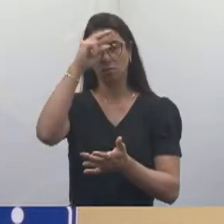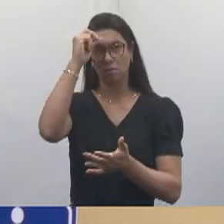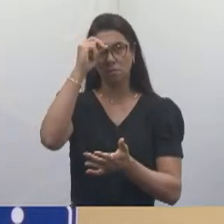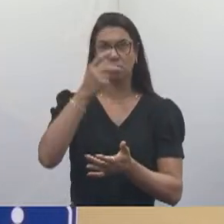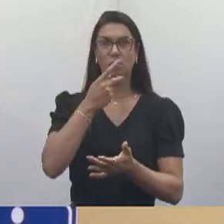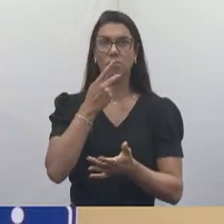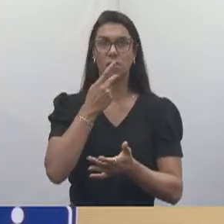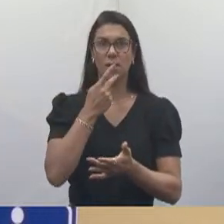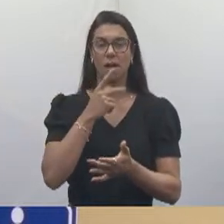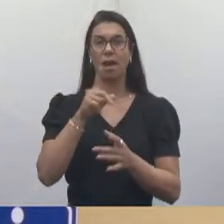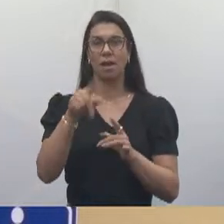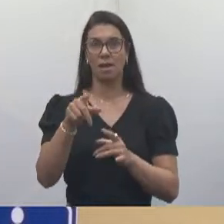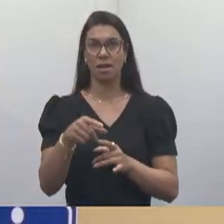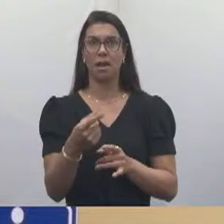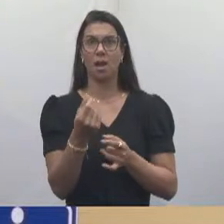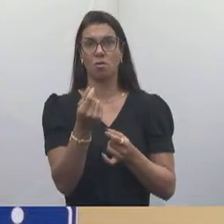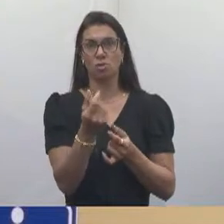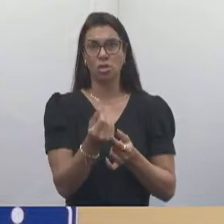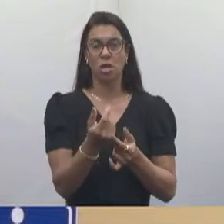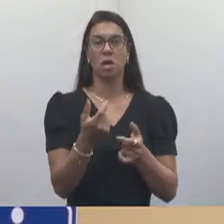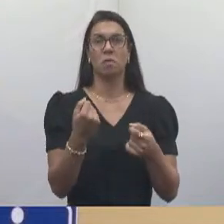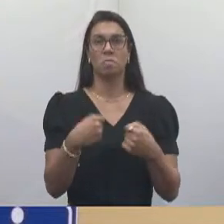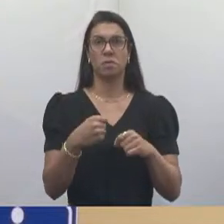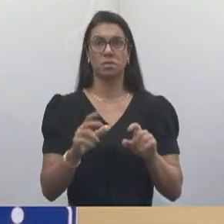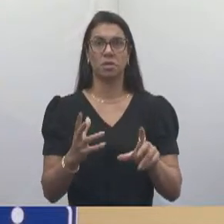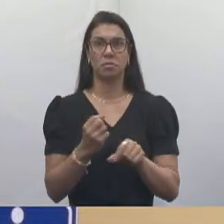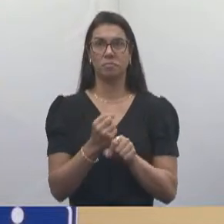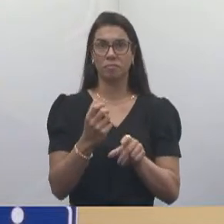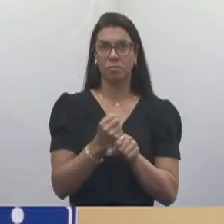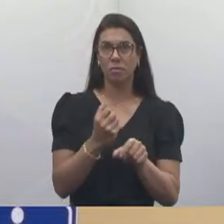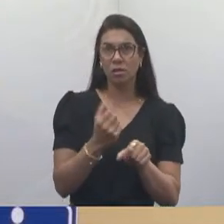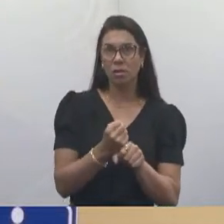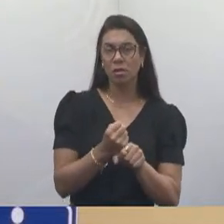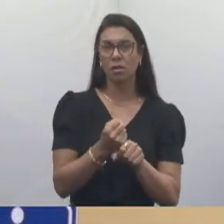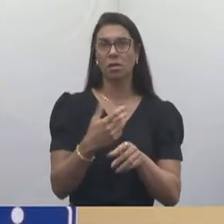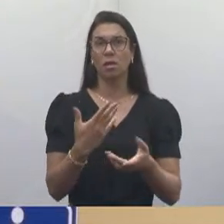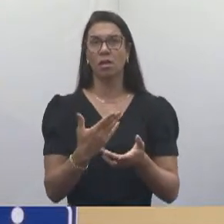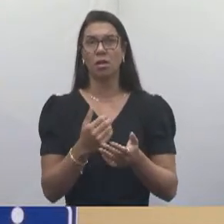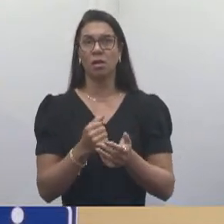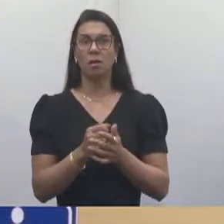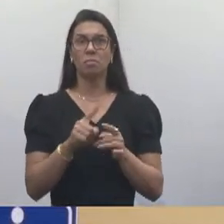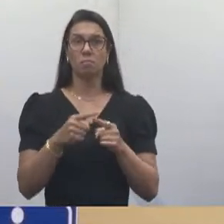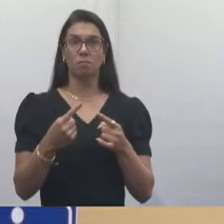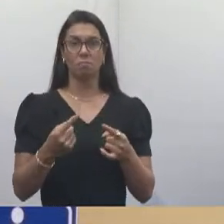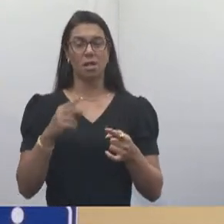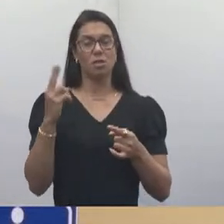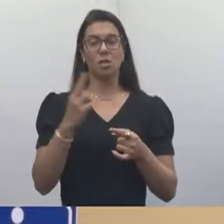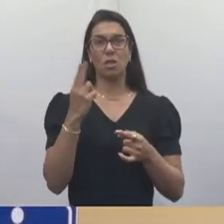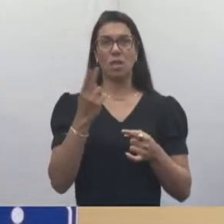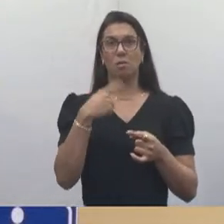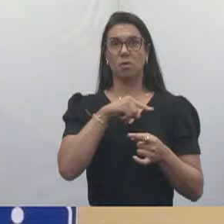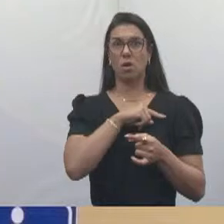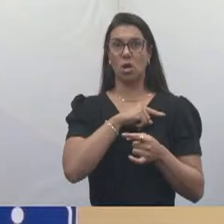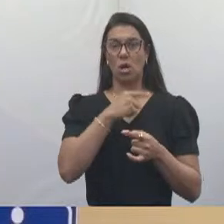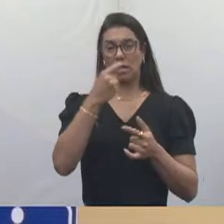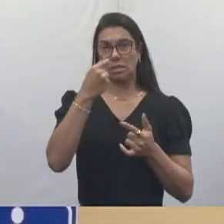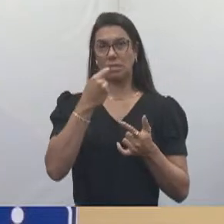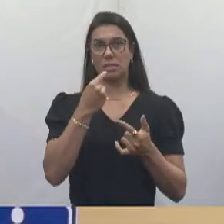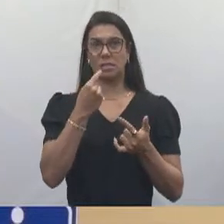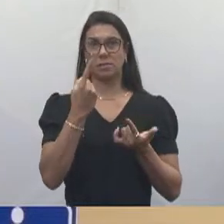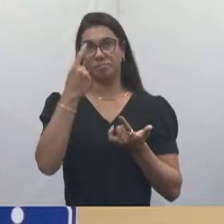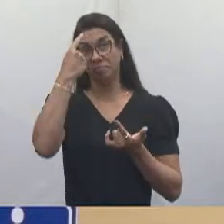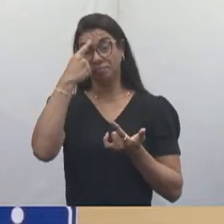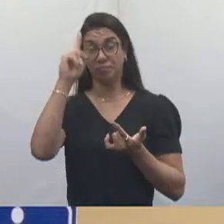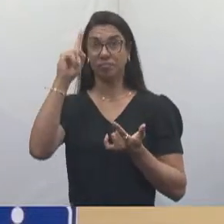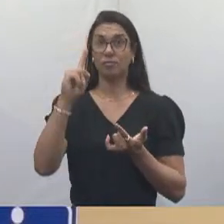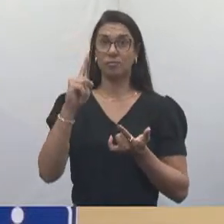gasto que tem que ser somado com outros gastos, com folha de pessoal, não dá para a gente inventar regra. Não dá